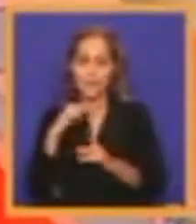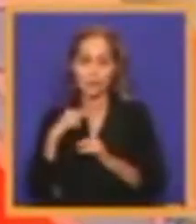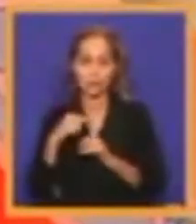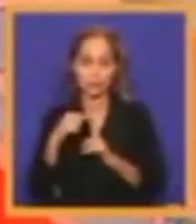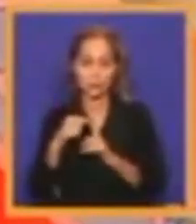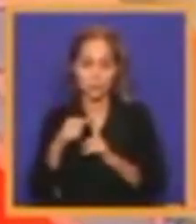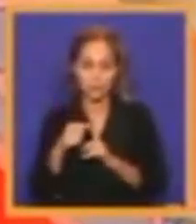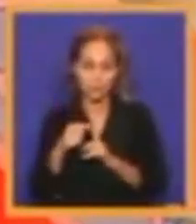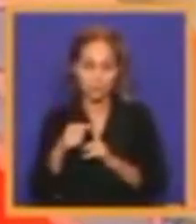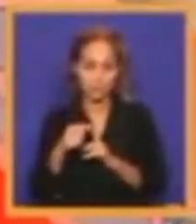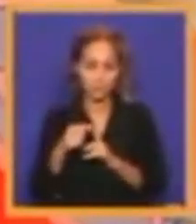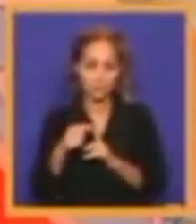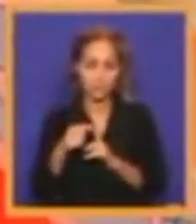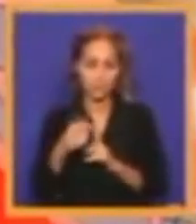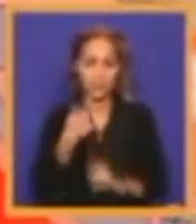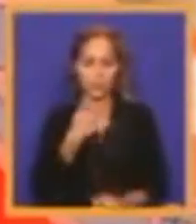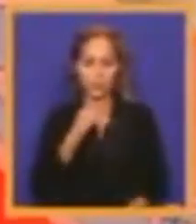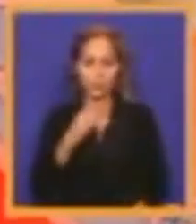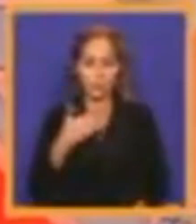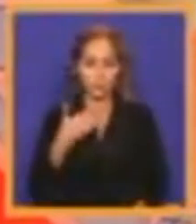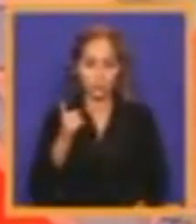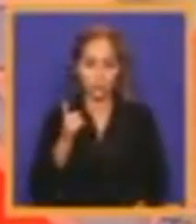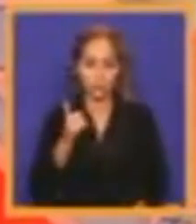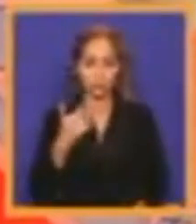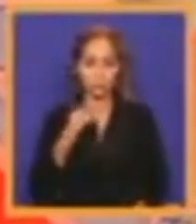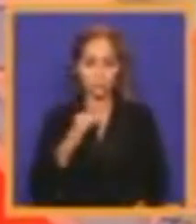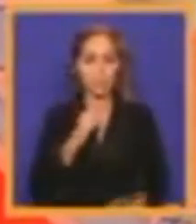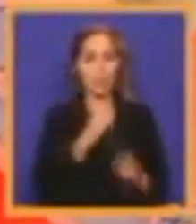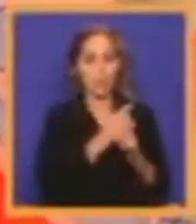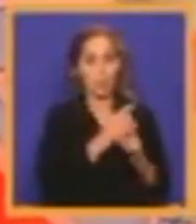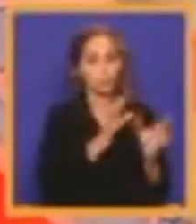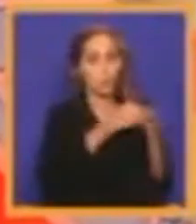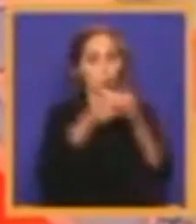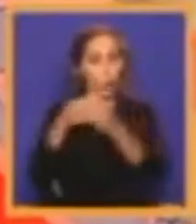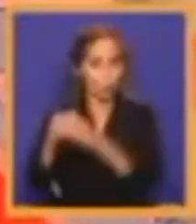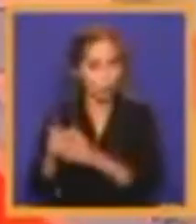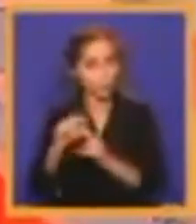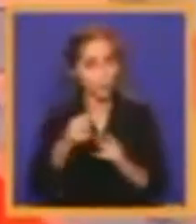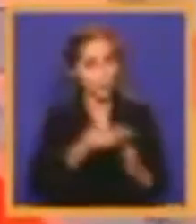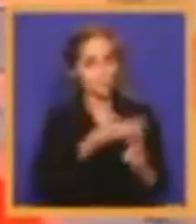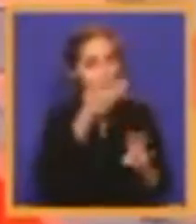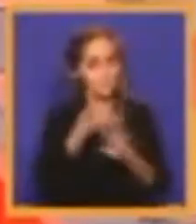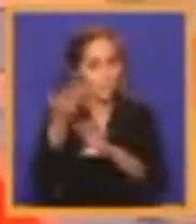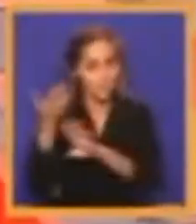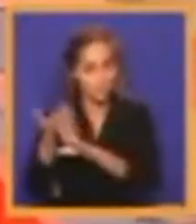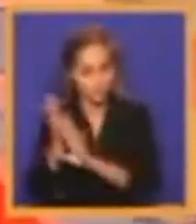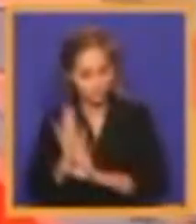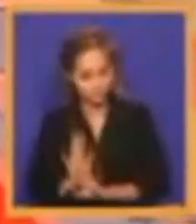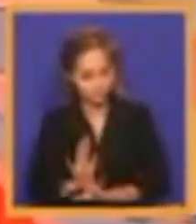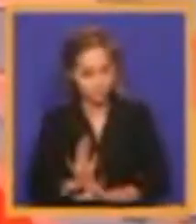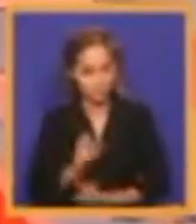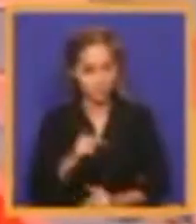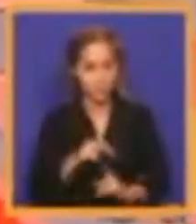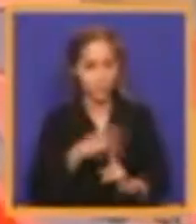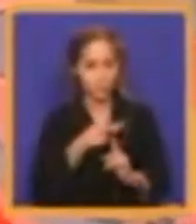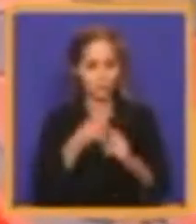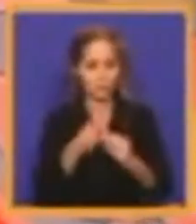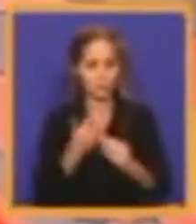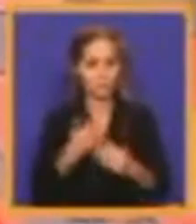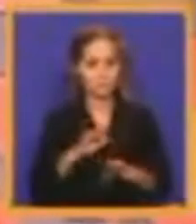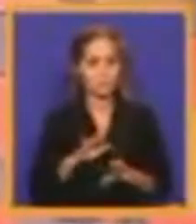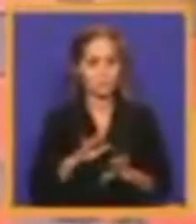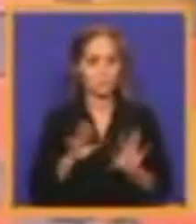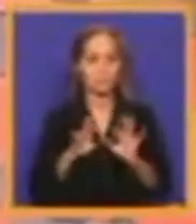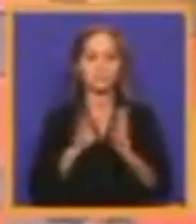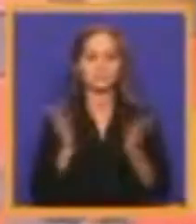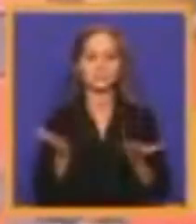em 2012, não quer dizer, como já vimos, que não haja outras pessoas de outros signos que não tenham um ano fabuloso. Mas, de uma